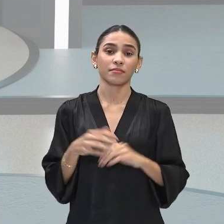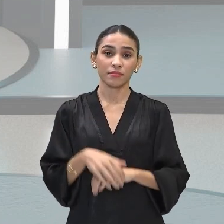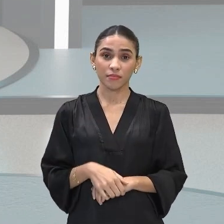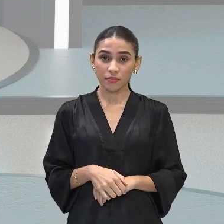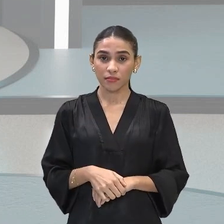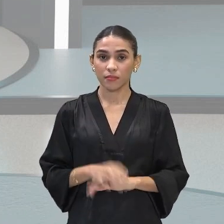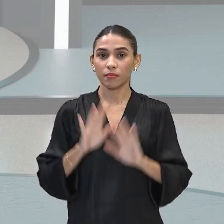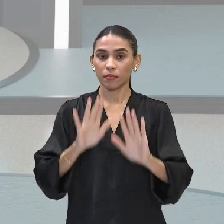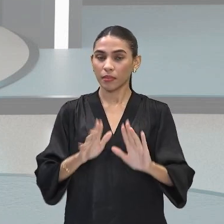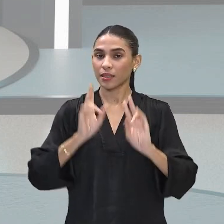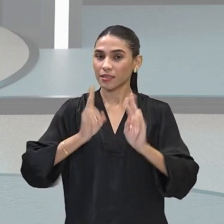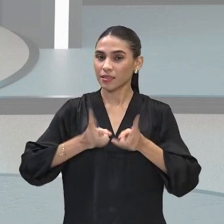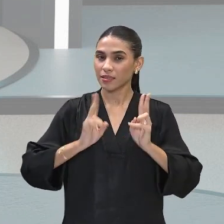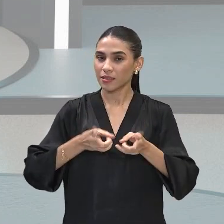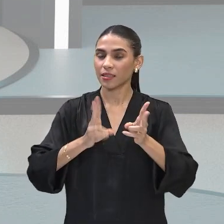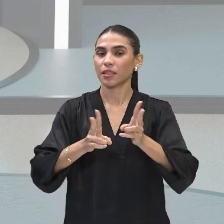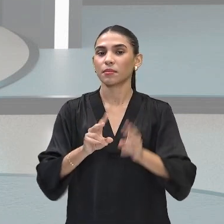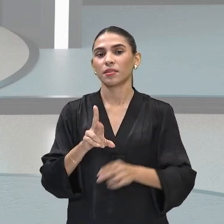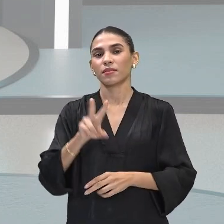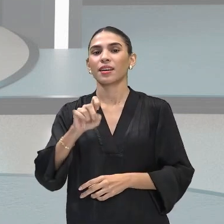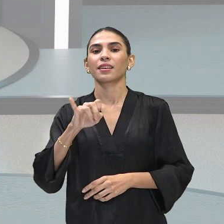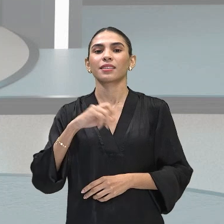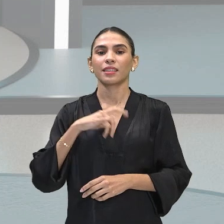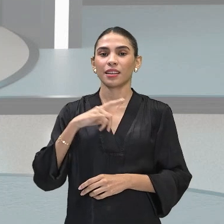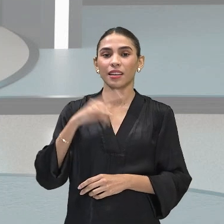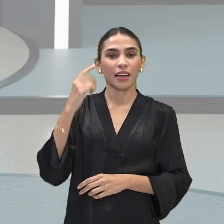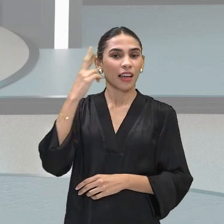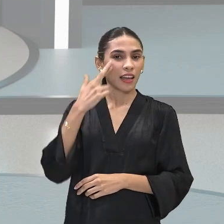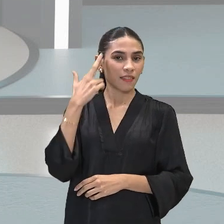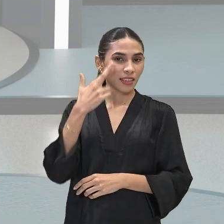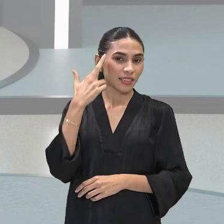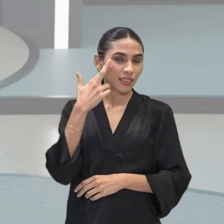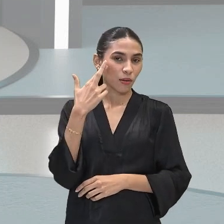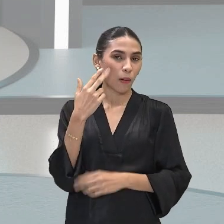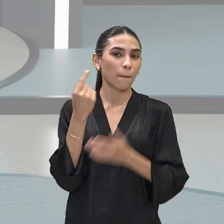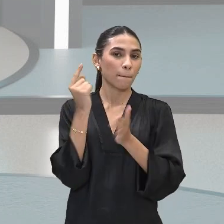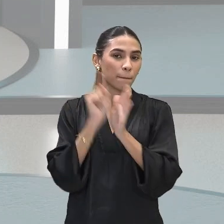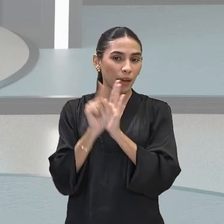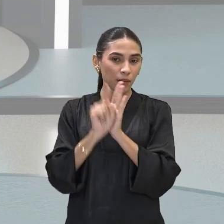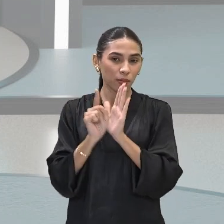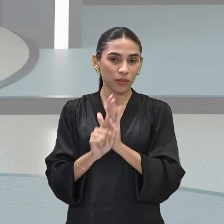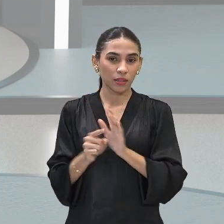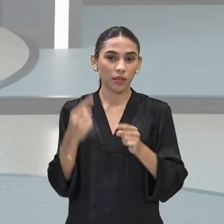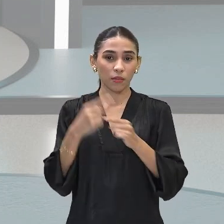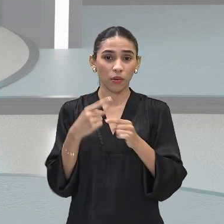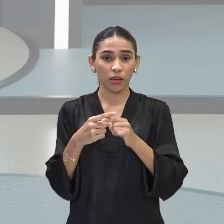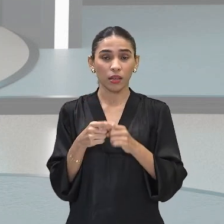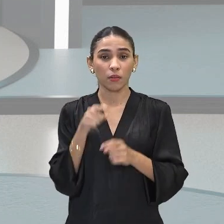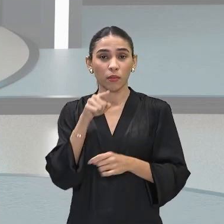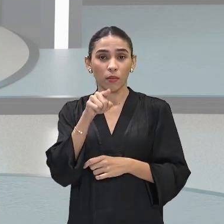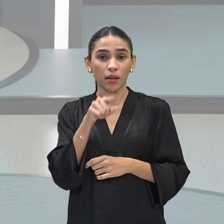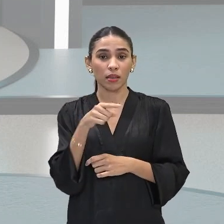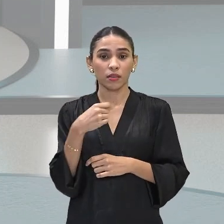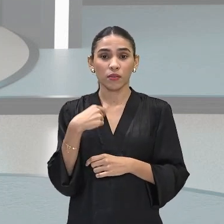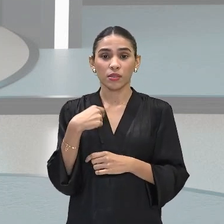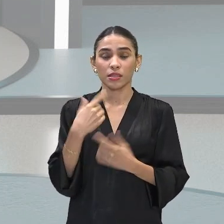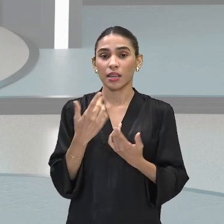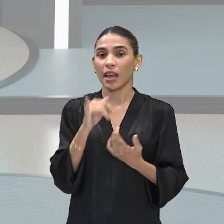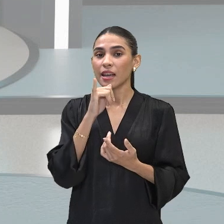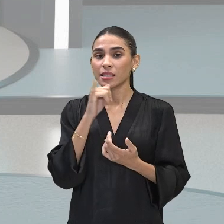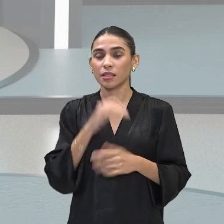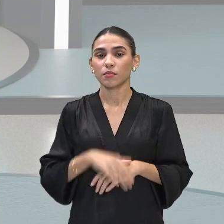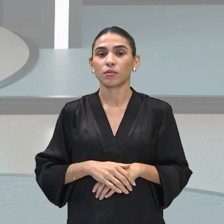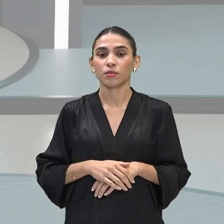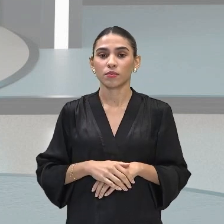vai sempre ter essa reflexão, essa indagação. Porque a partir do momento que você se predispõe